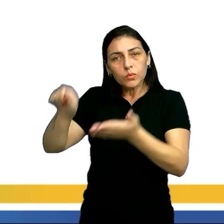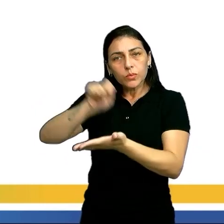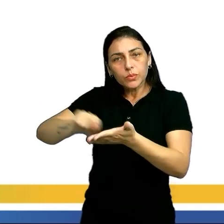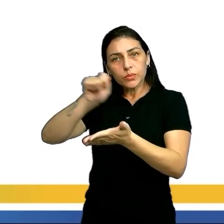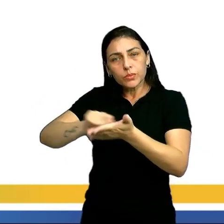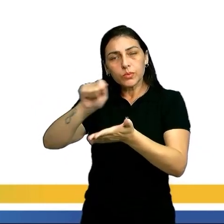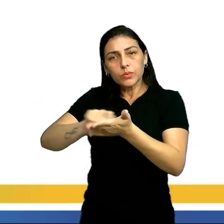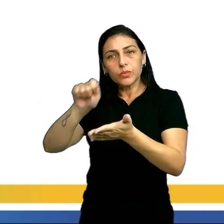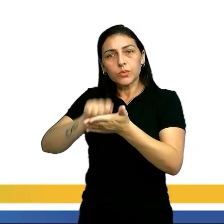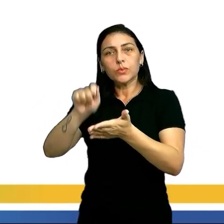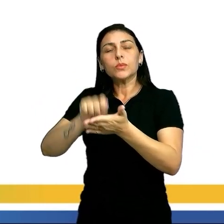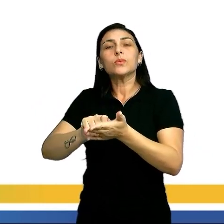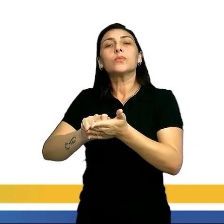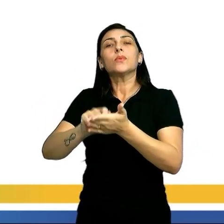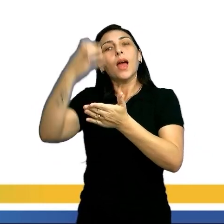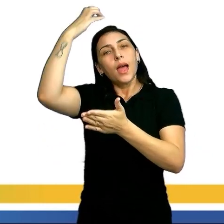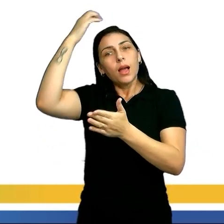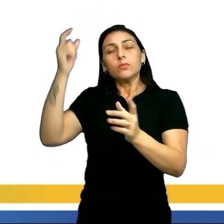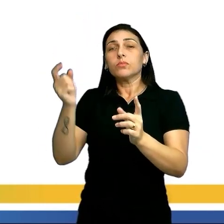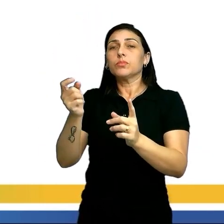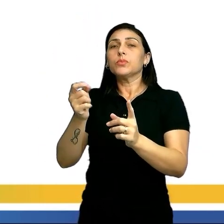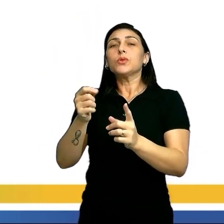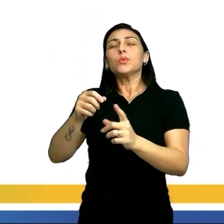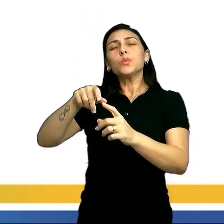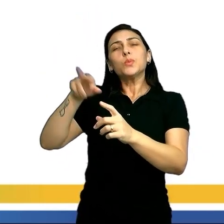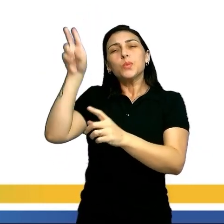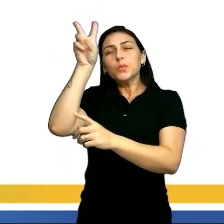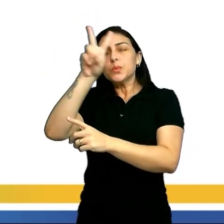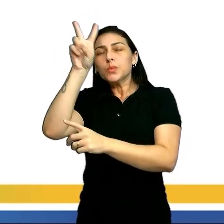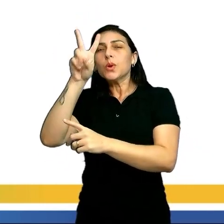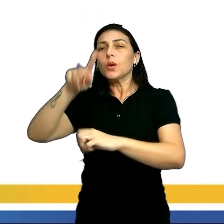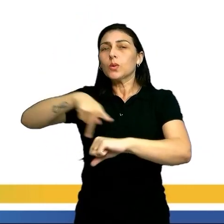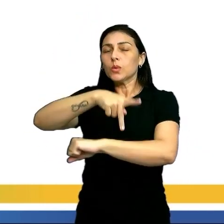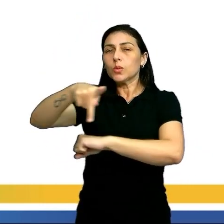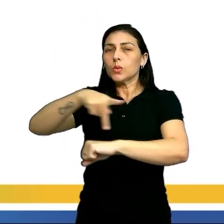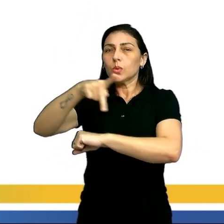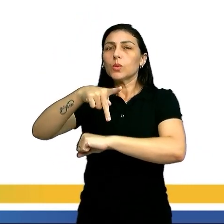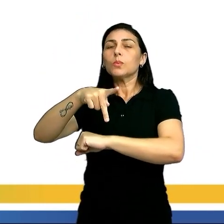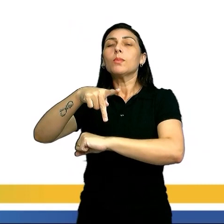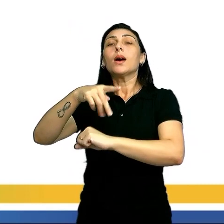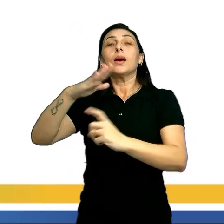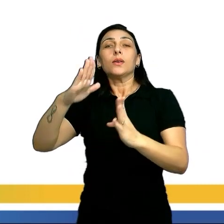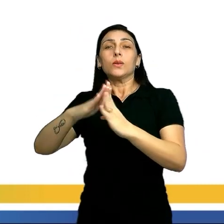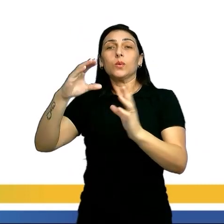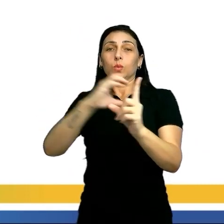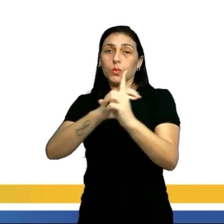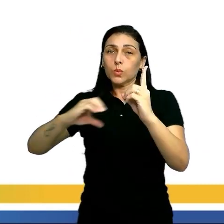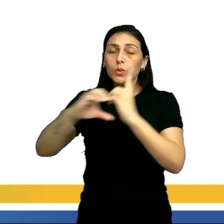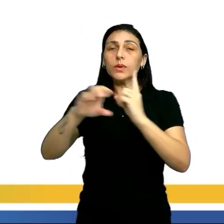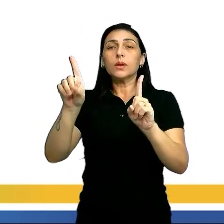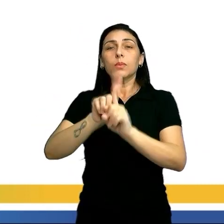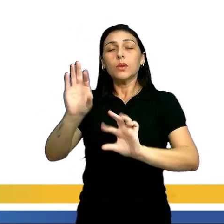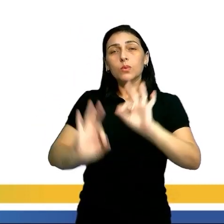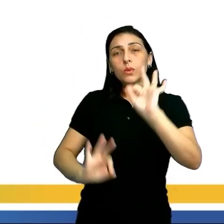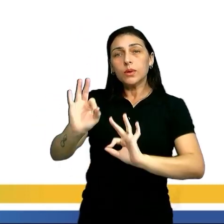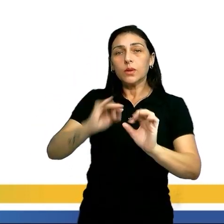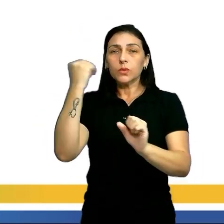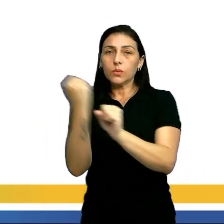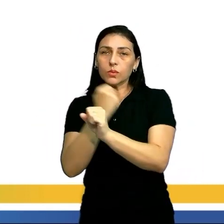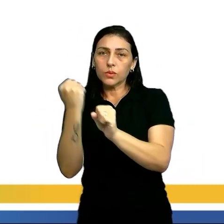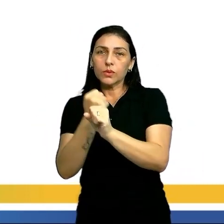registro. Batalhas de reis, história do país, rituais religiosos e ornamentação de